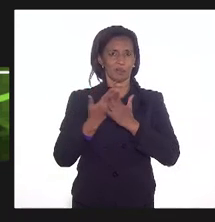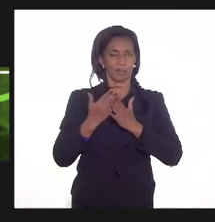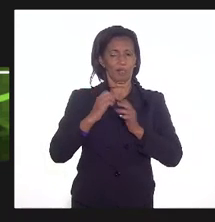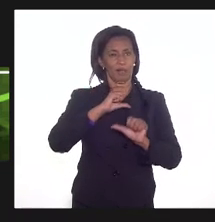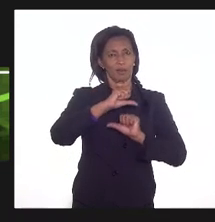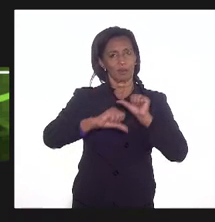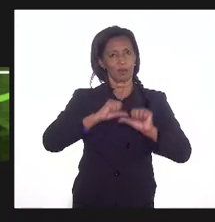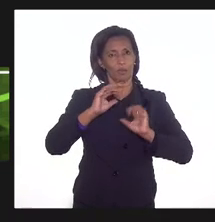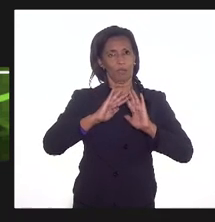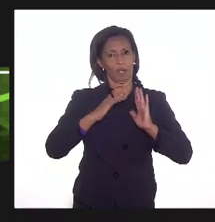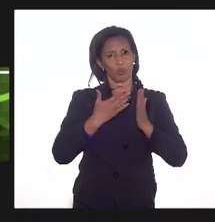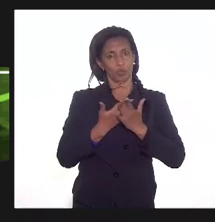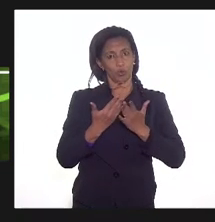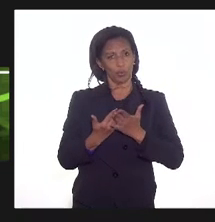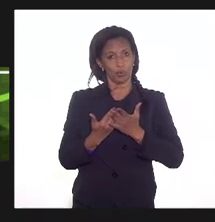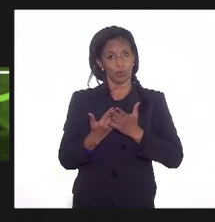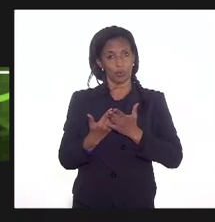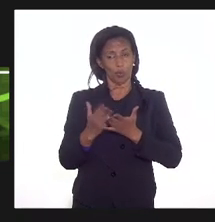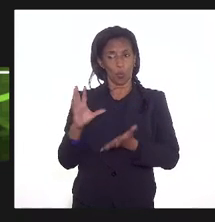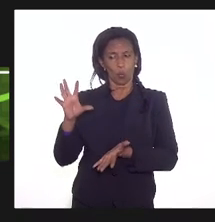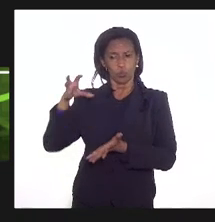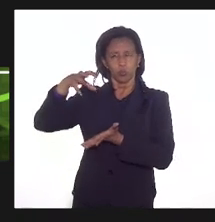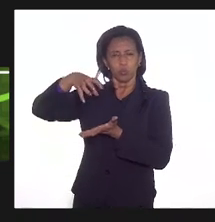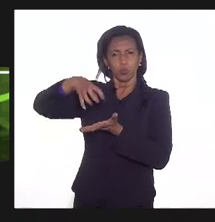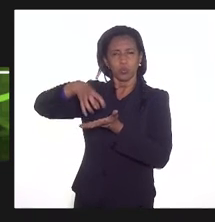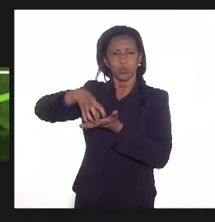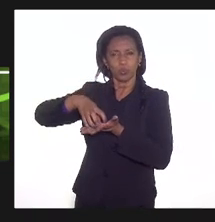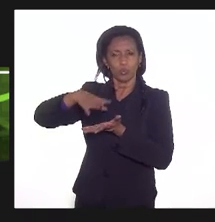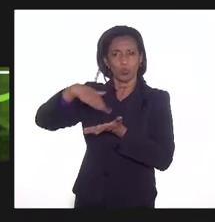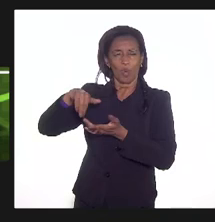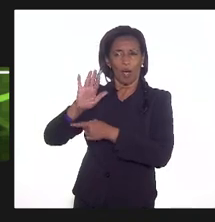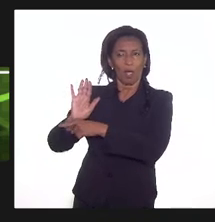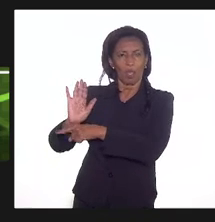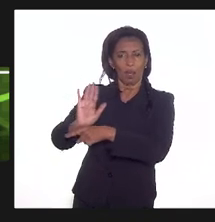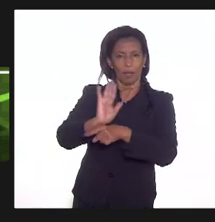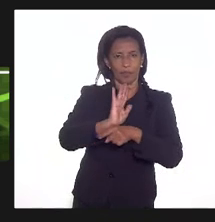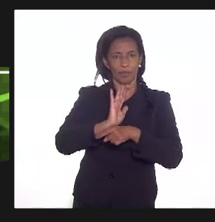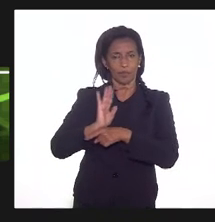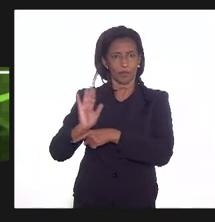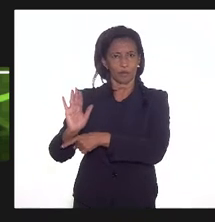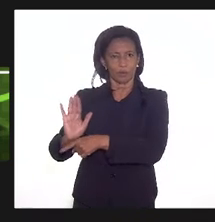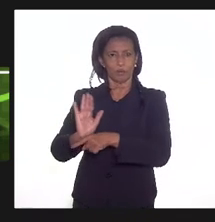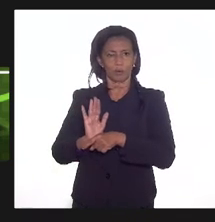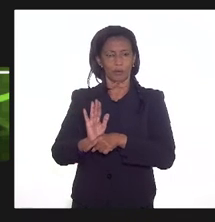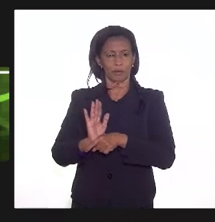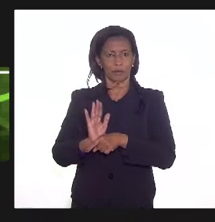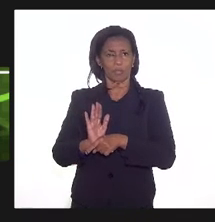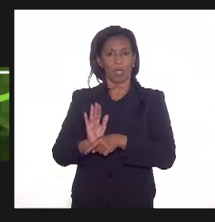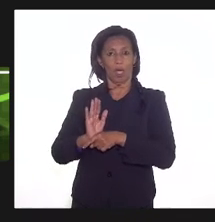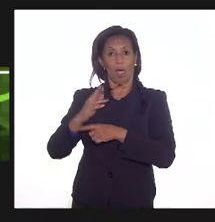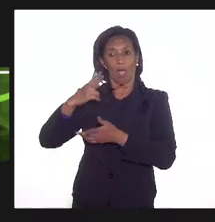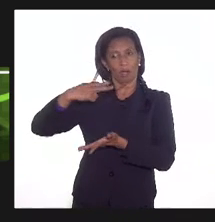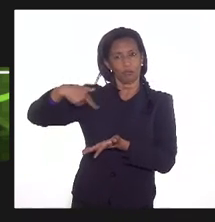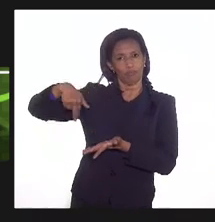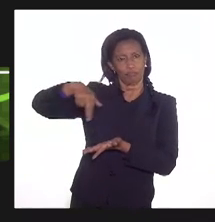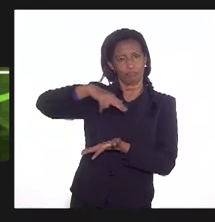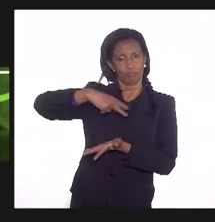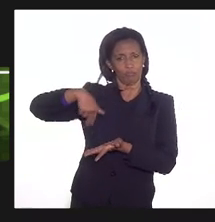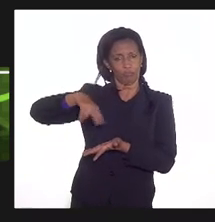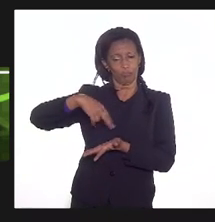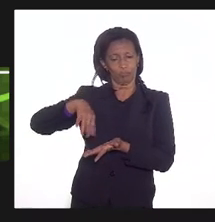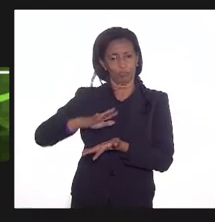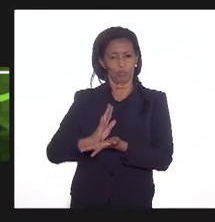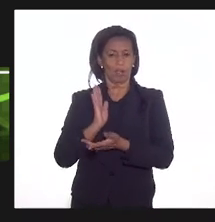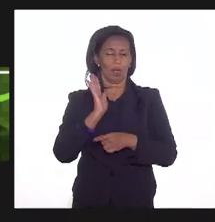transformar a escola num celeiro para atender a ao clube de baile atender uma